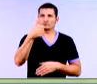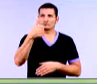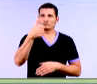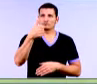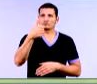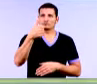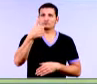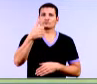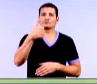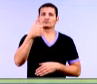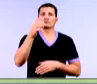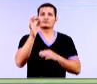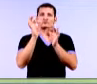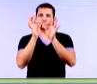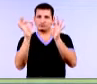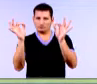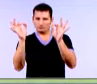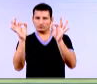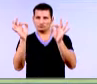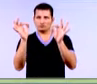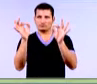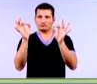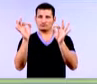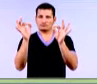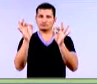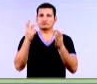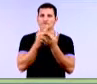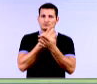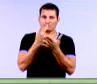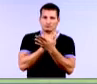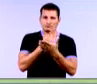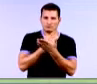meu algoritmo, isso está errado.